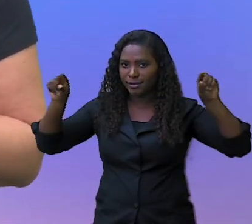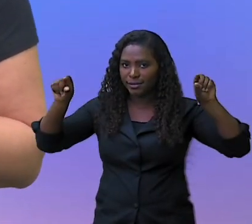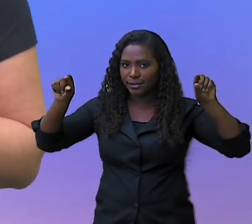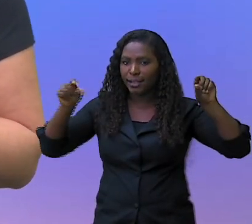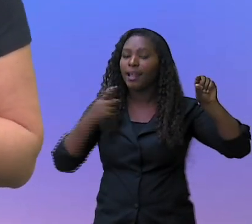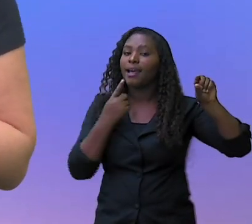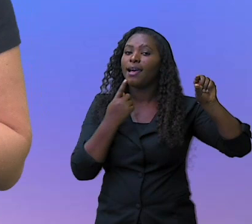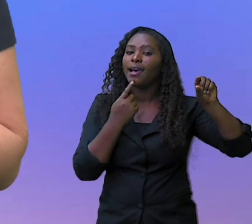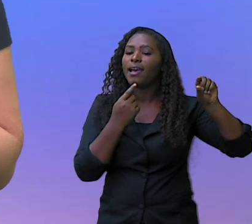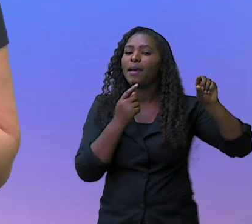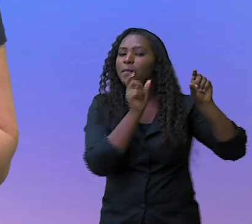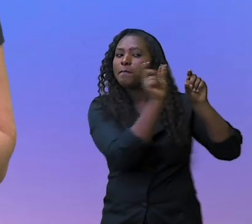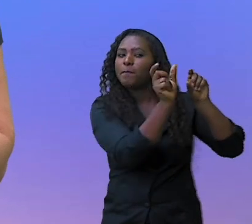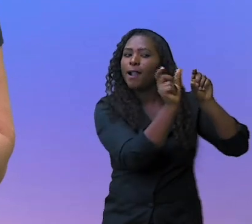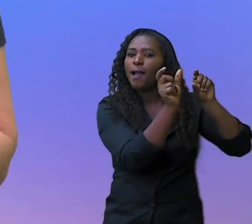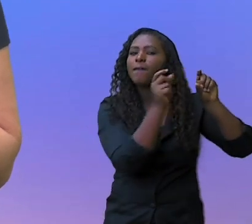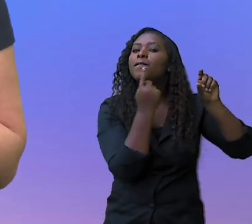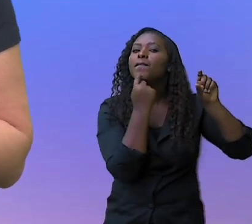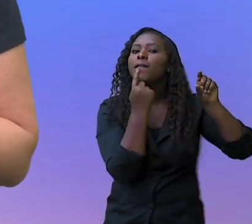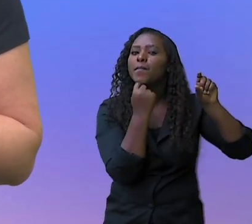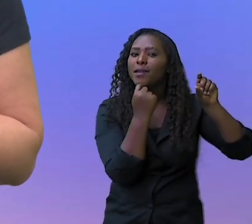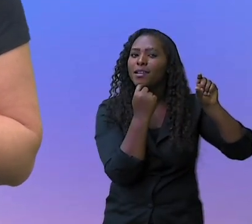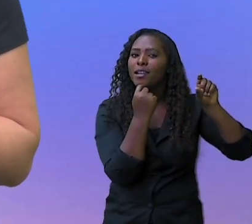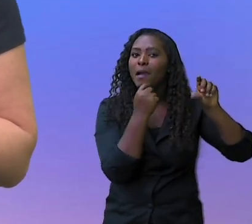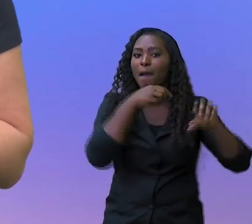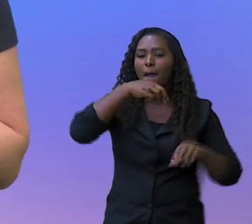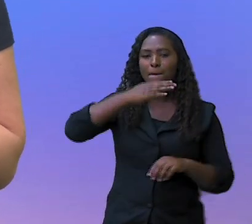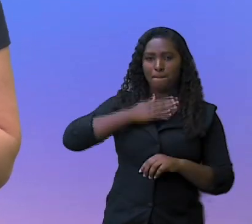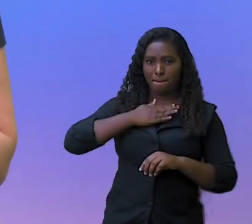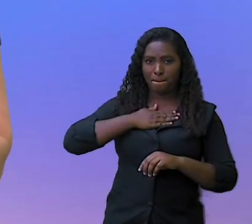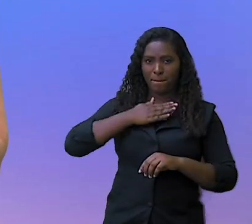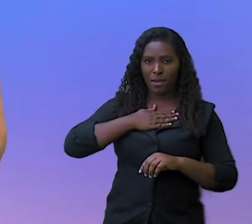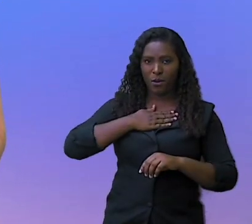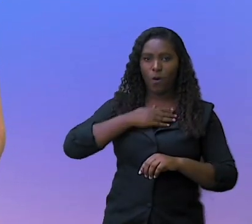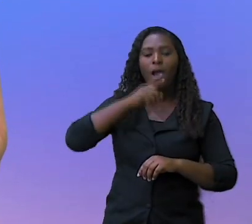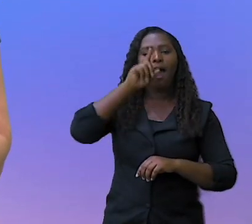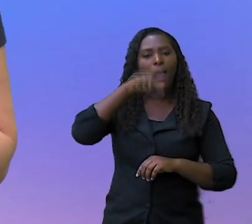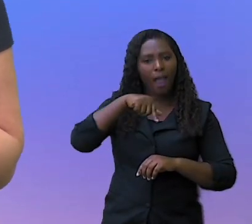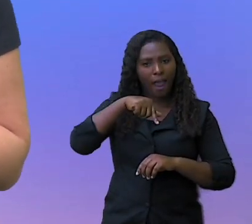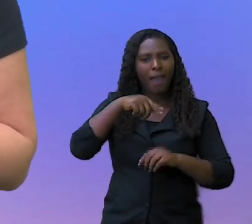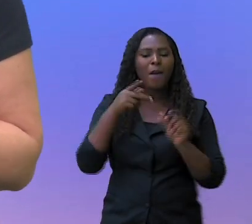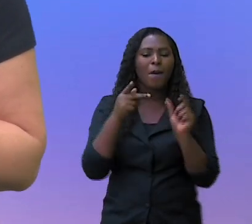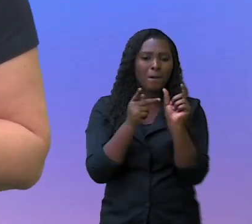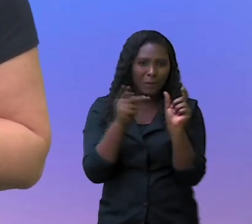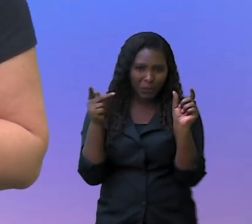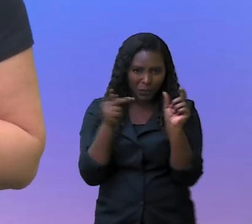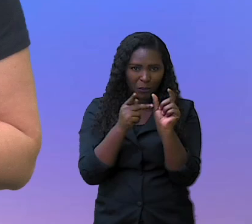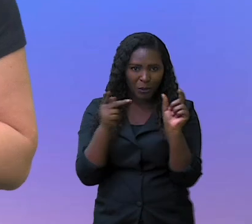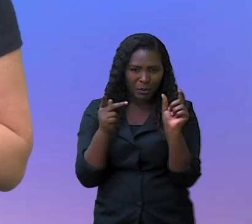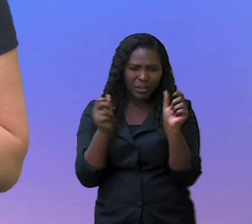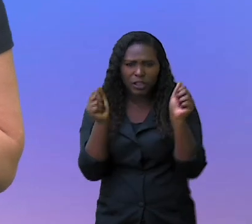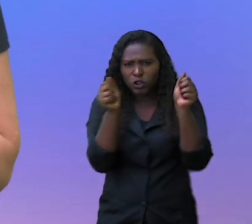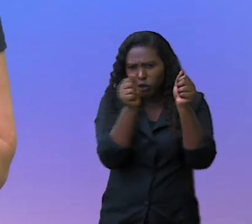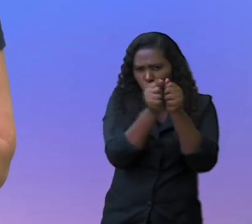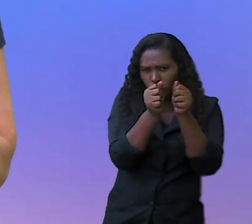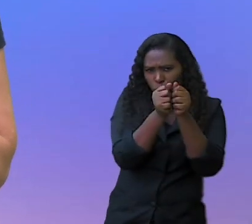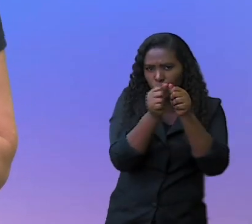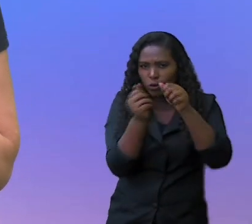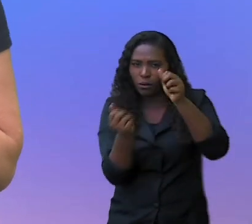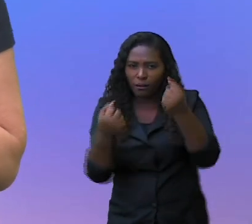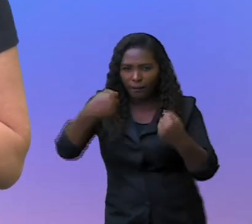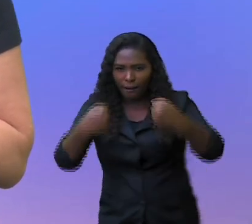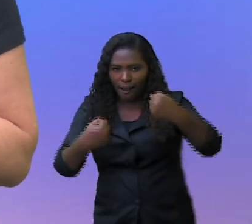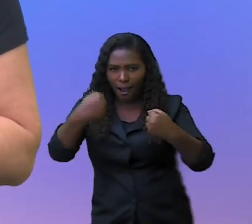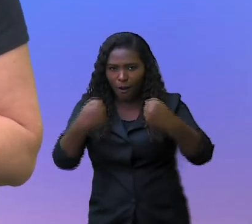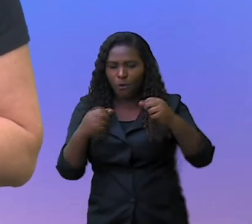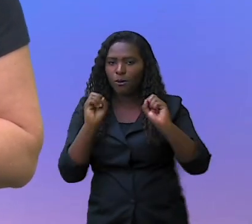é um pronome, está aí acompanhando o substantivo carro. Então, esse meu tem função de adjunto adnominal.